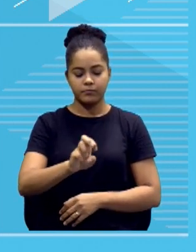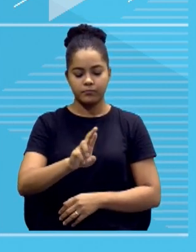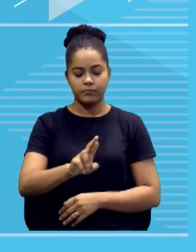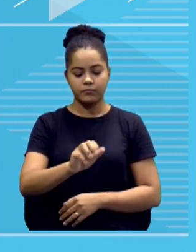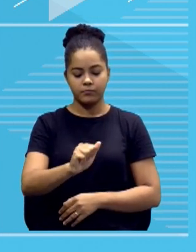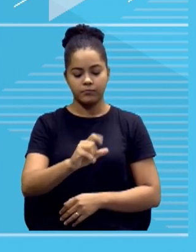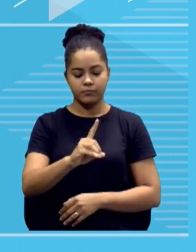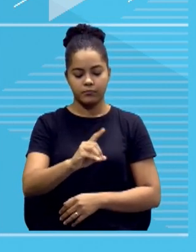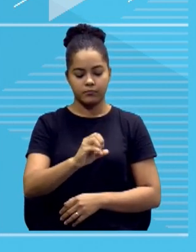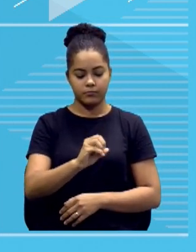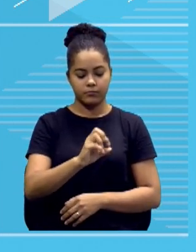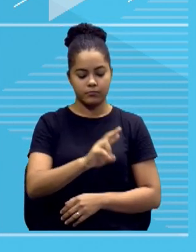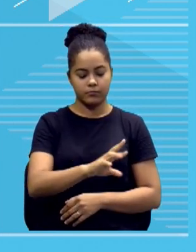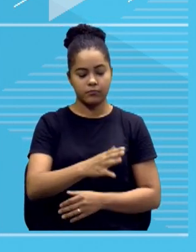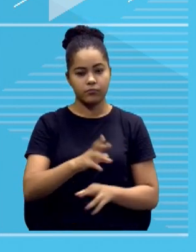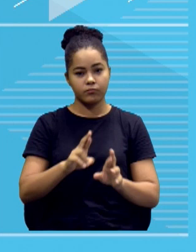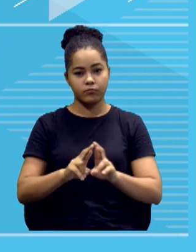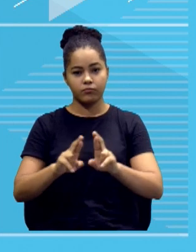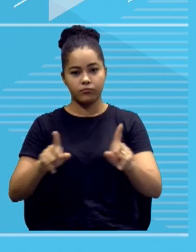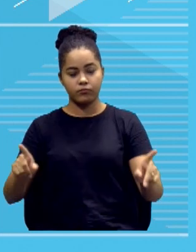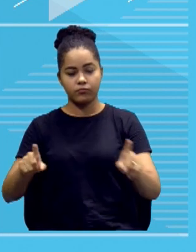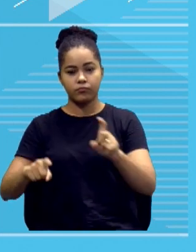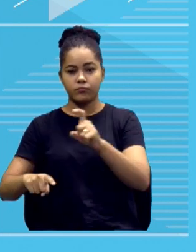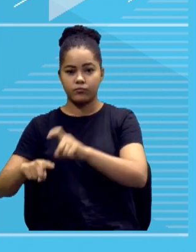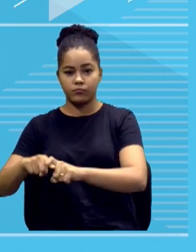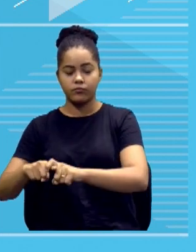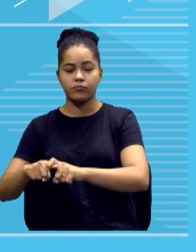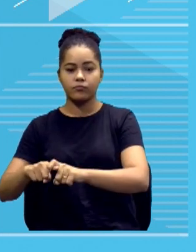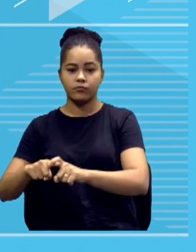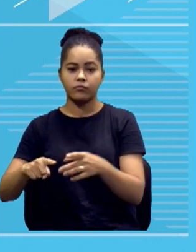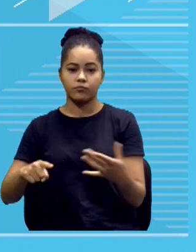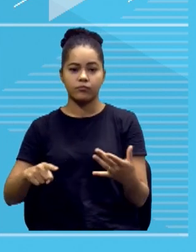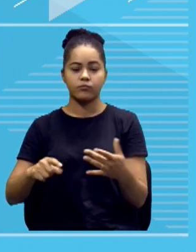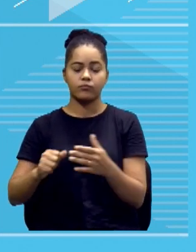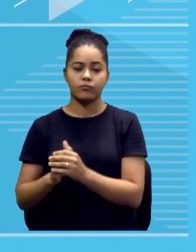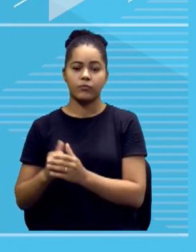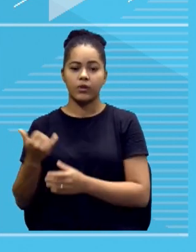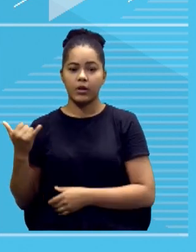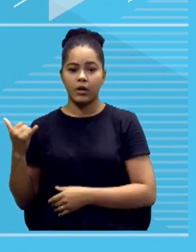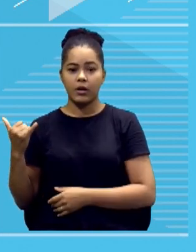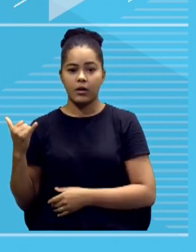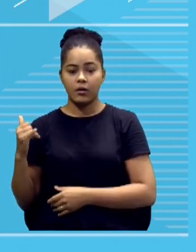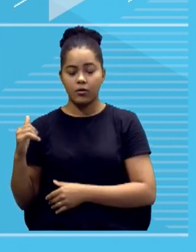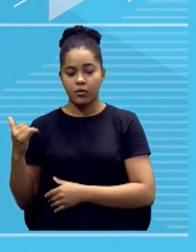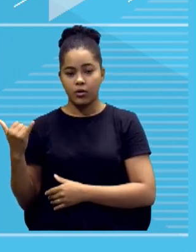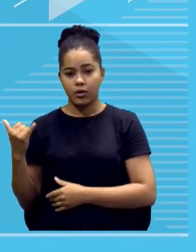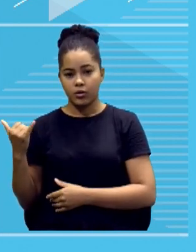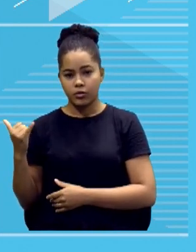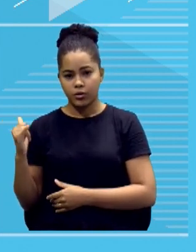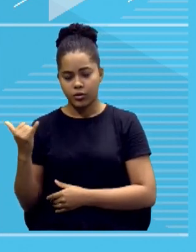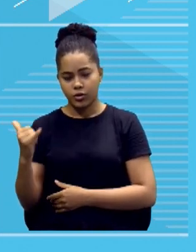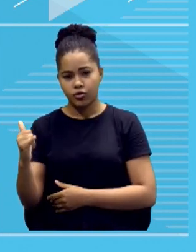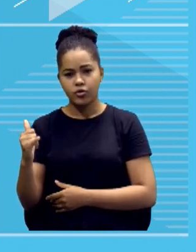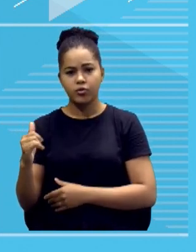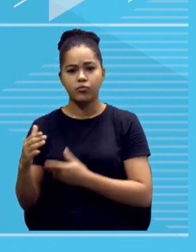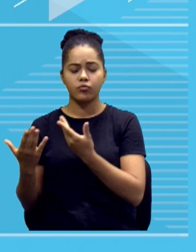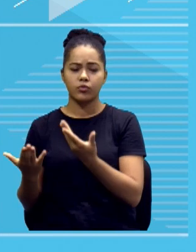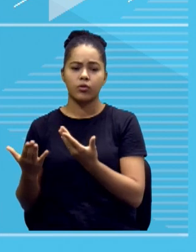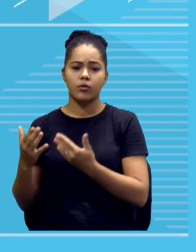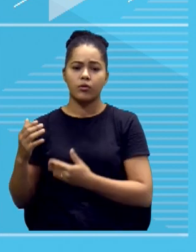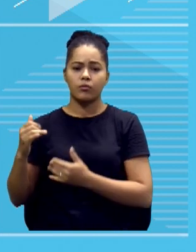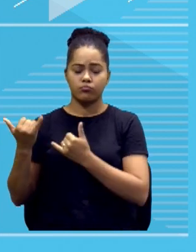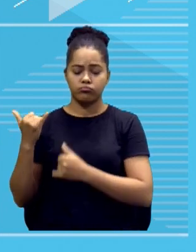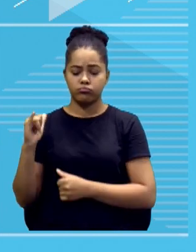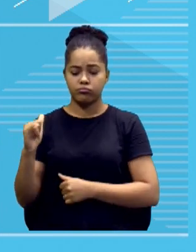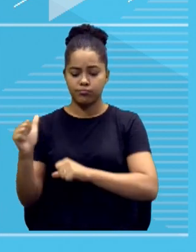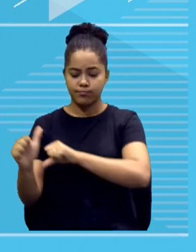do resistor, que transforma uma energia elétrica em energia térmica, ele transforma